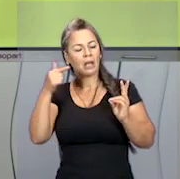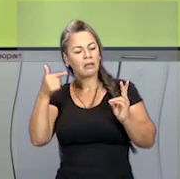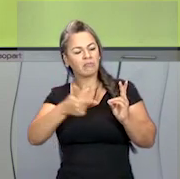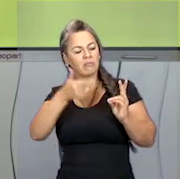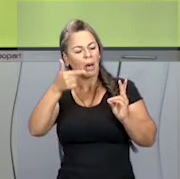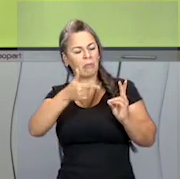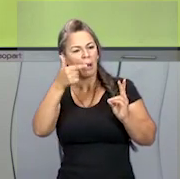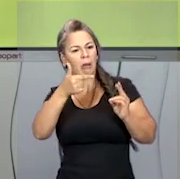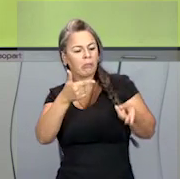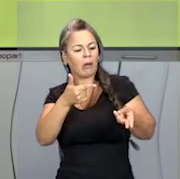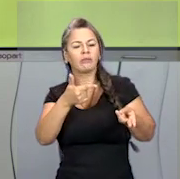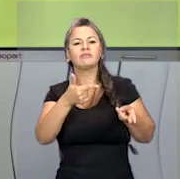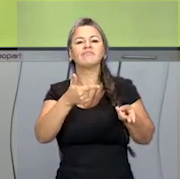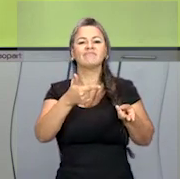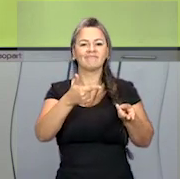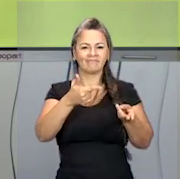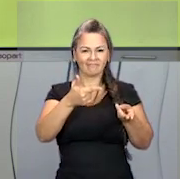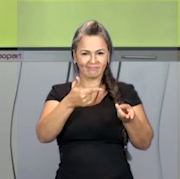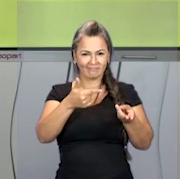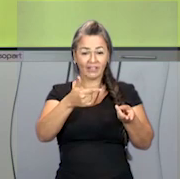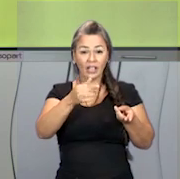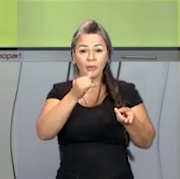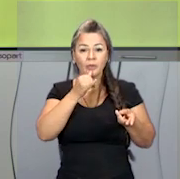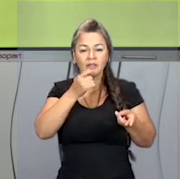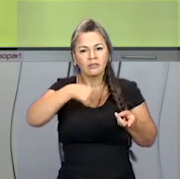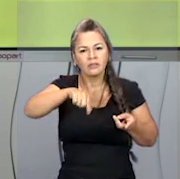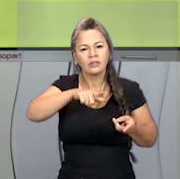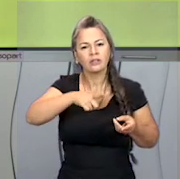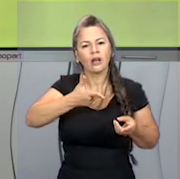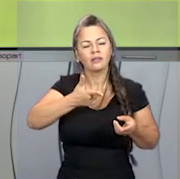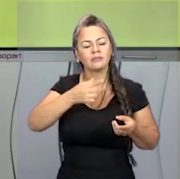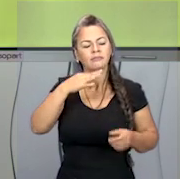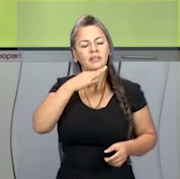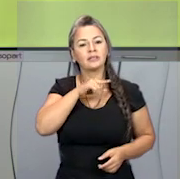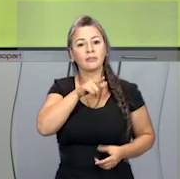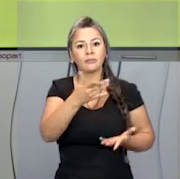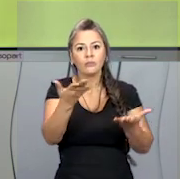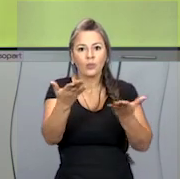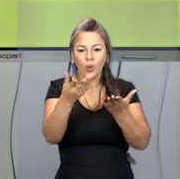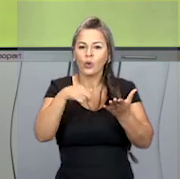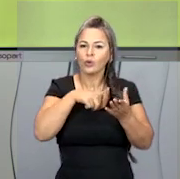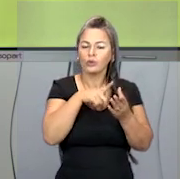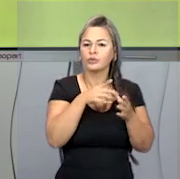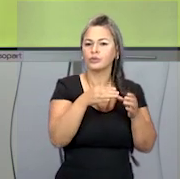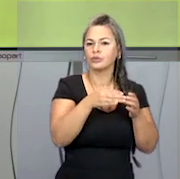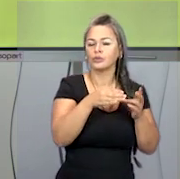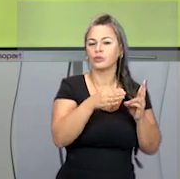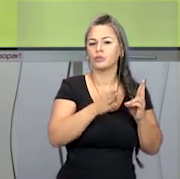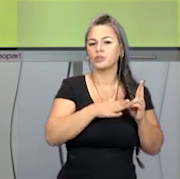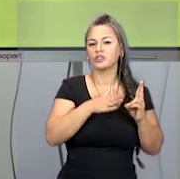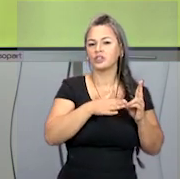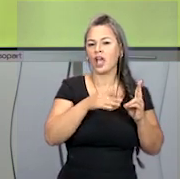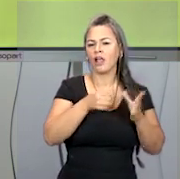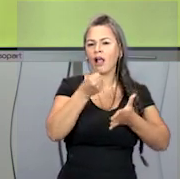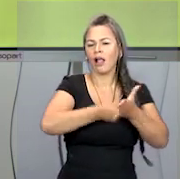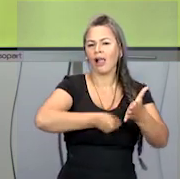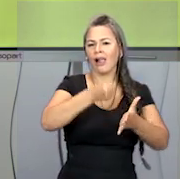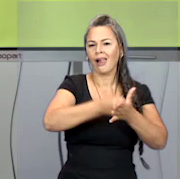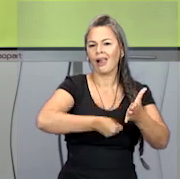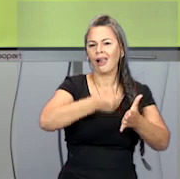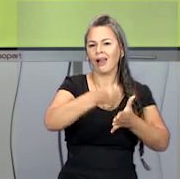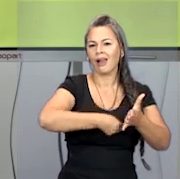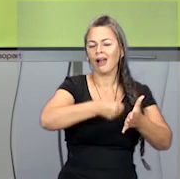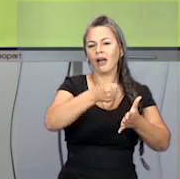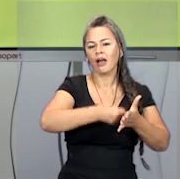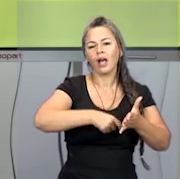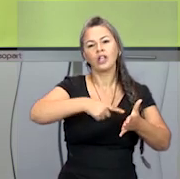que eles estão reivindicando direitos que perderam desde quando os europeus aqui